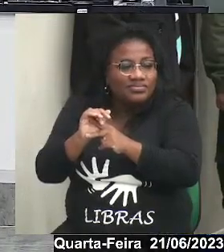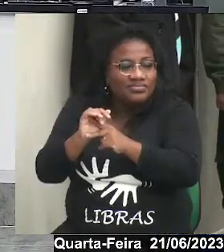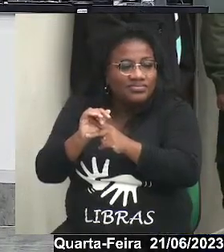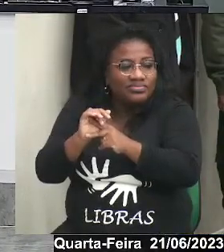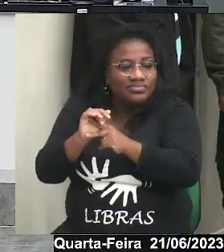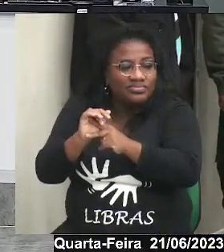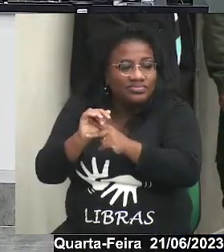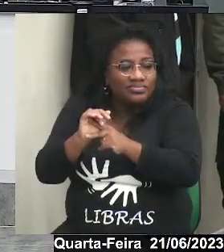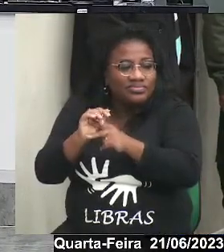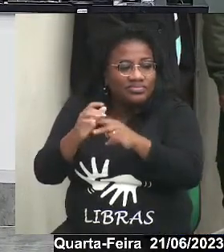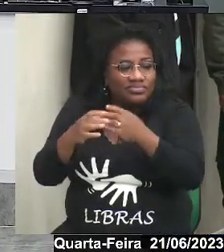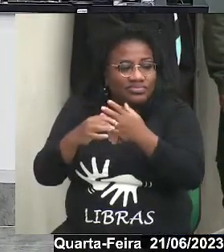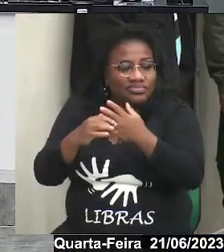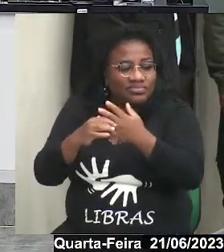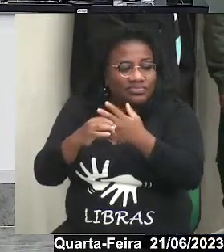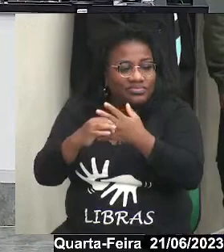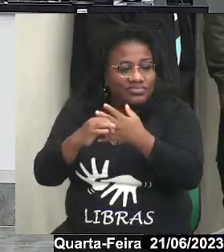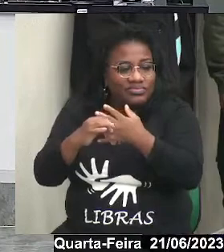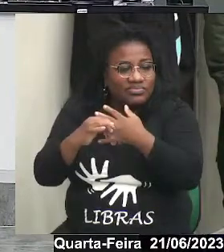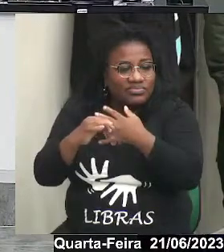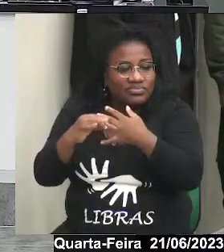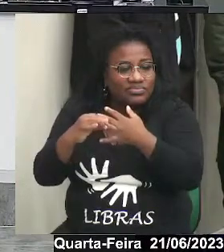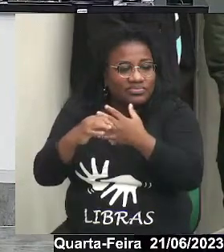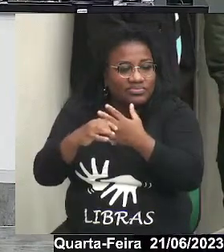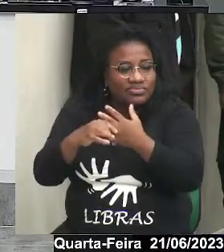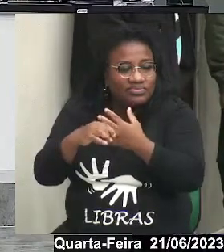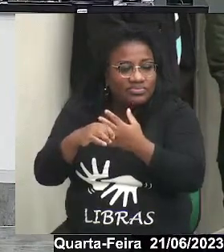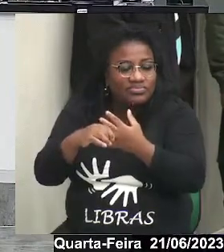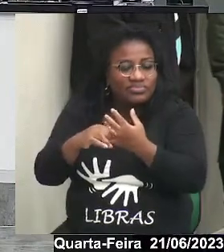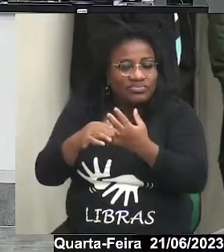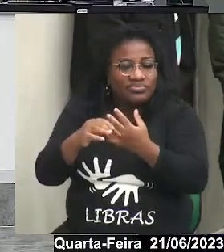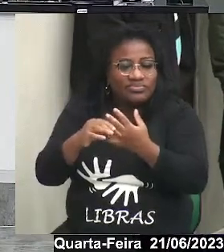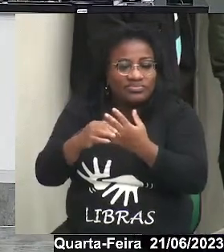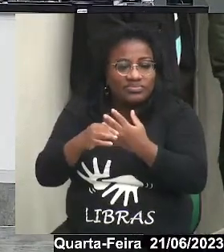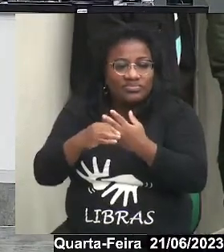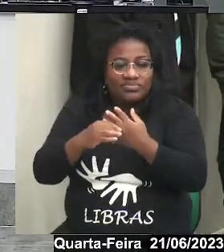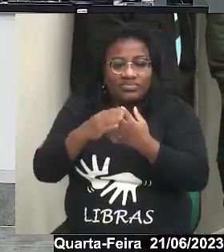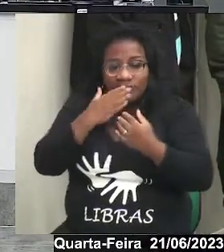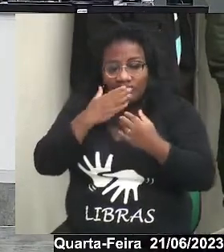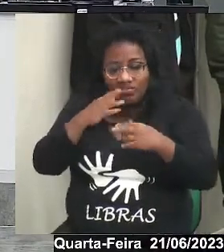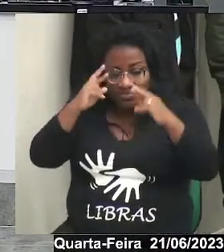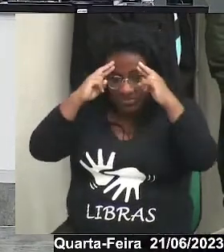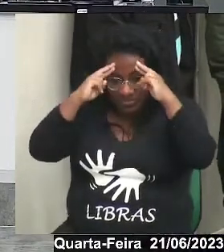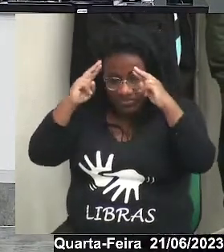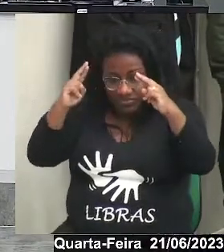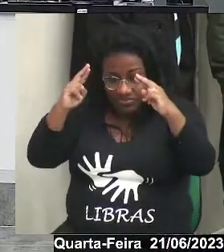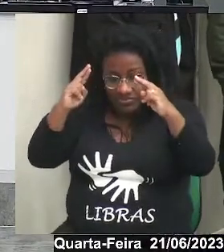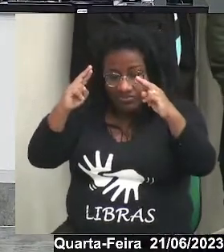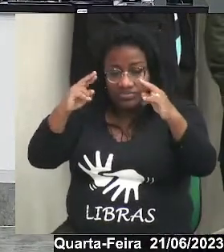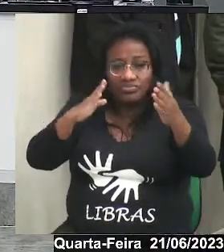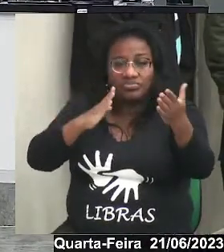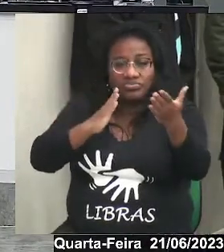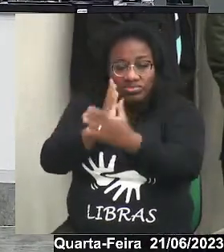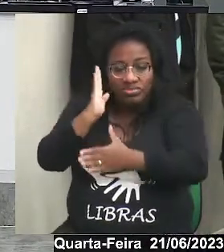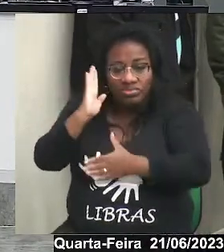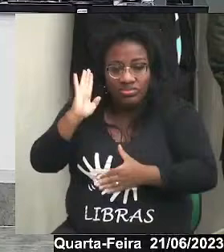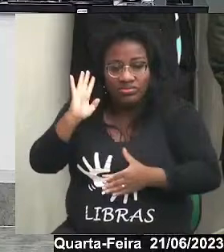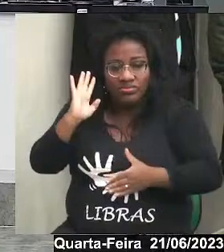Eu gostaria de pedir que respeitasse esta Casa de Lei. Esse projeto